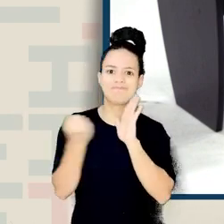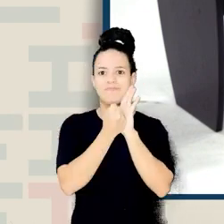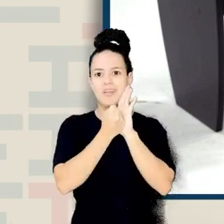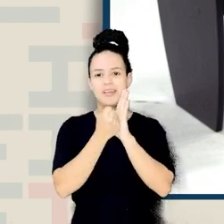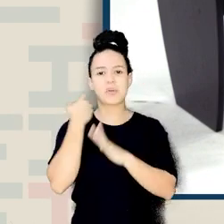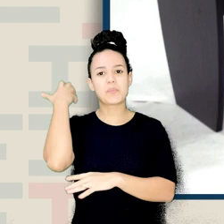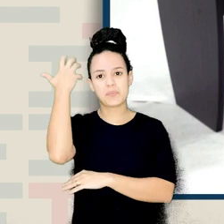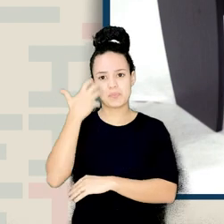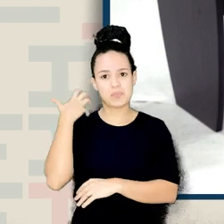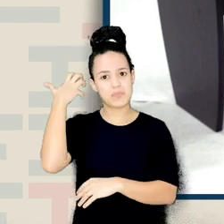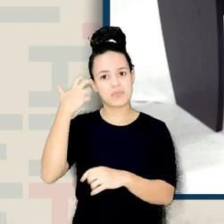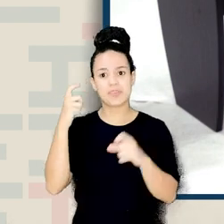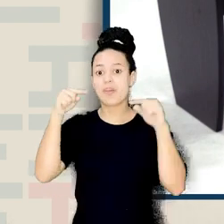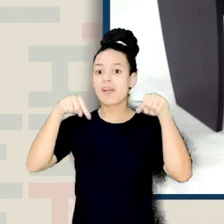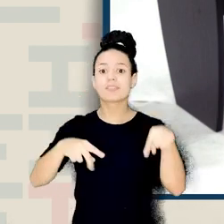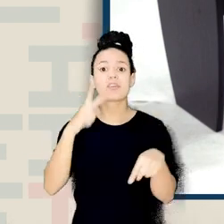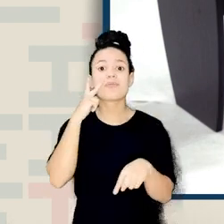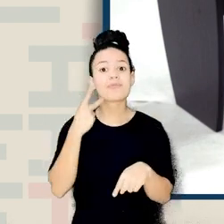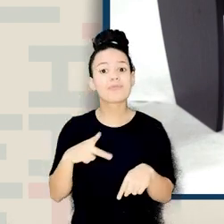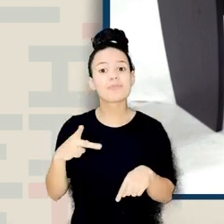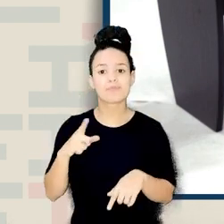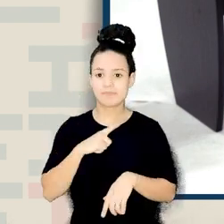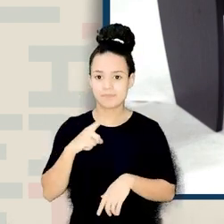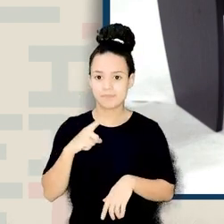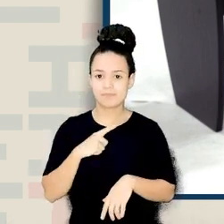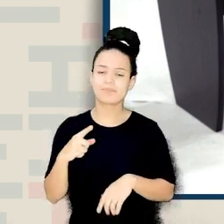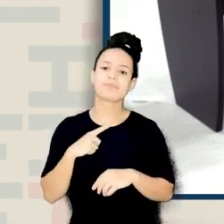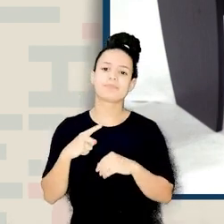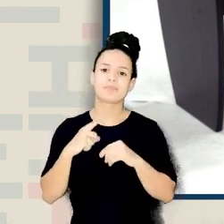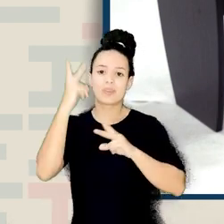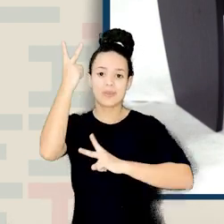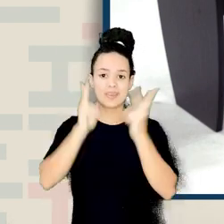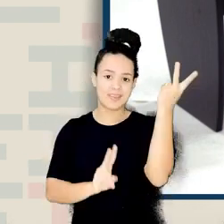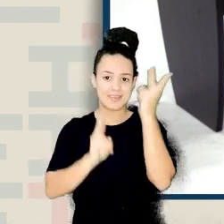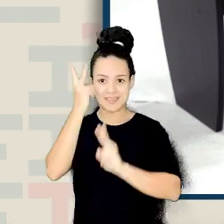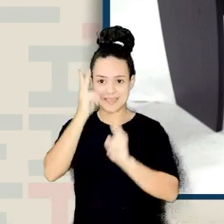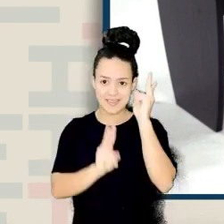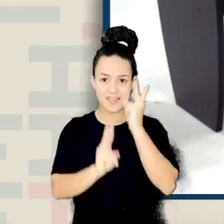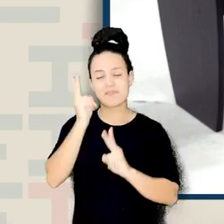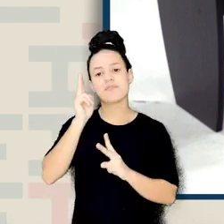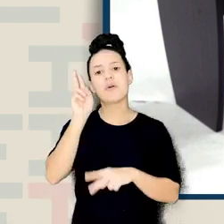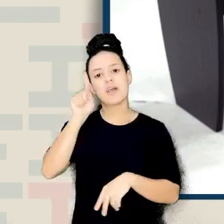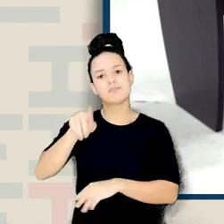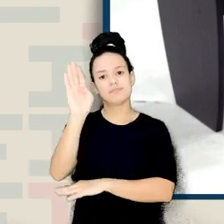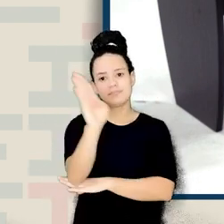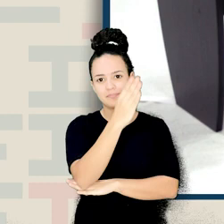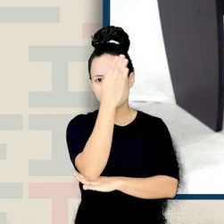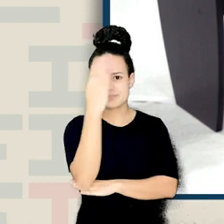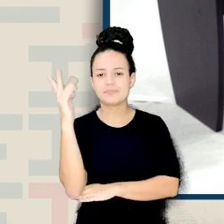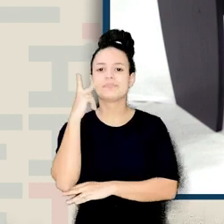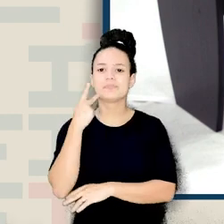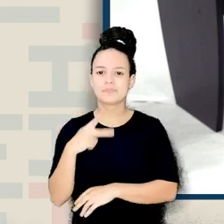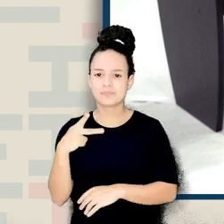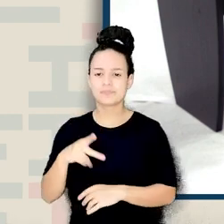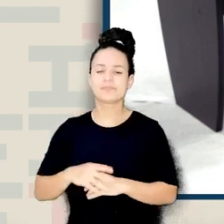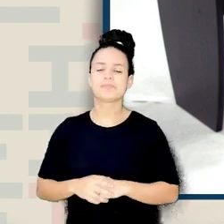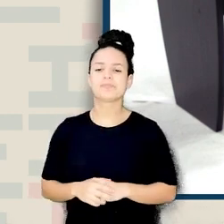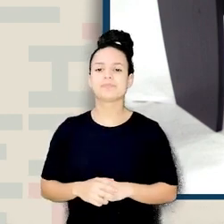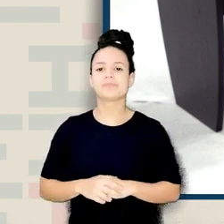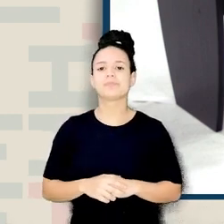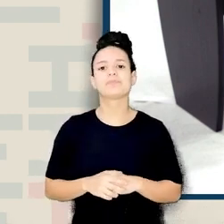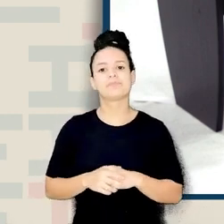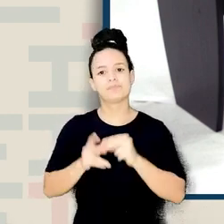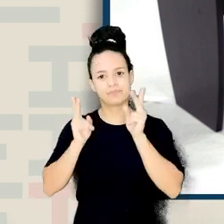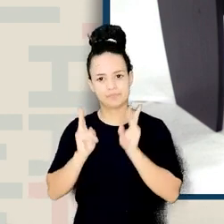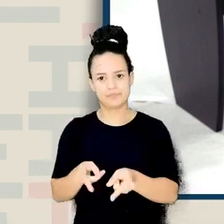musicais que nós temos aqui em Fortaleza, no nosso carnaval, através do maracatu cearense. Seguindo